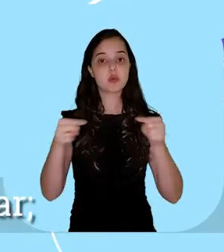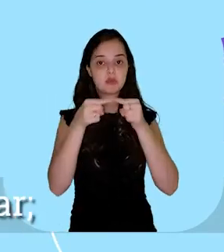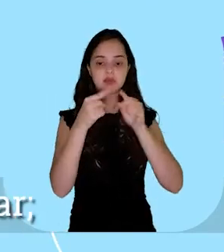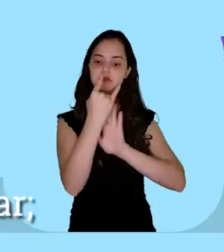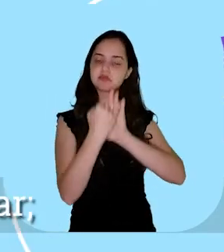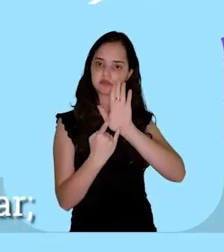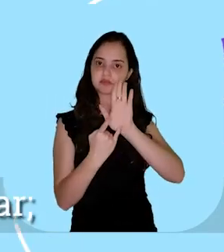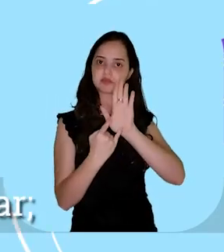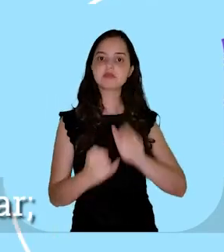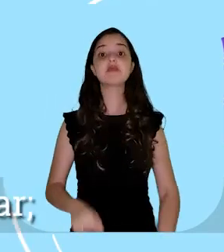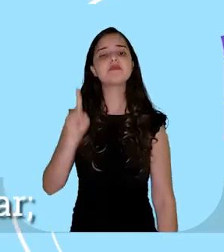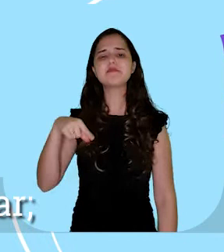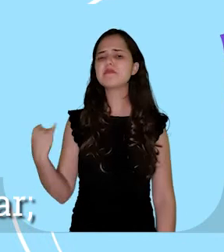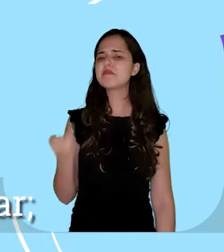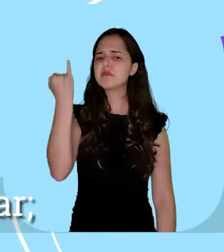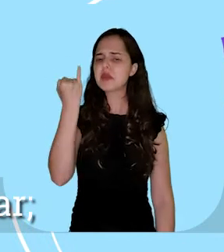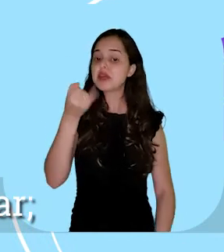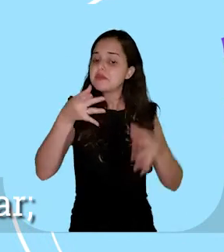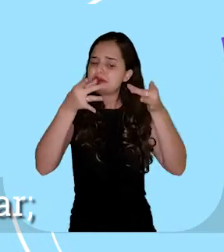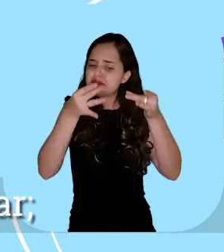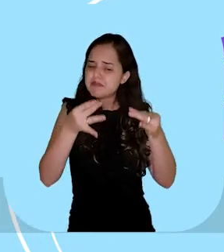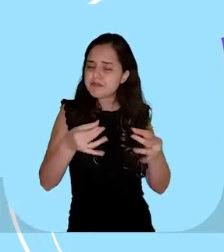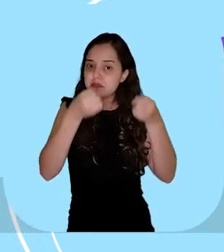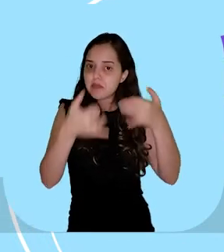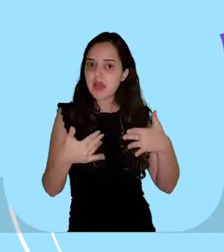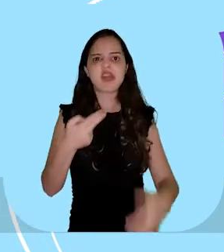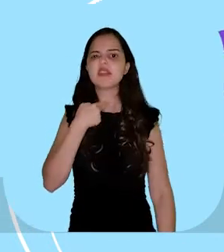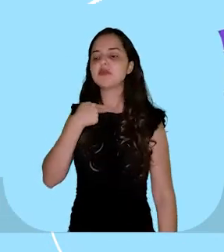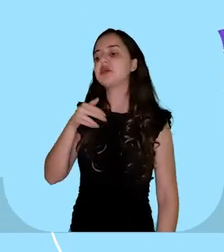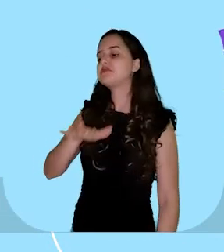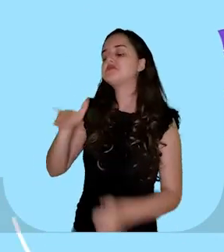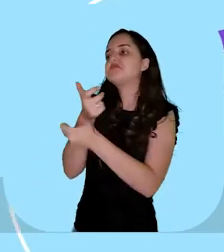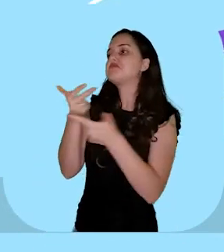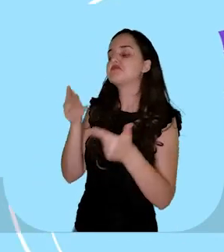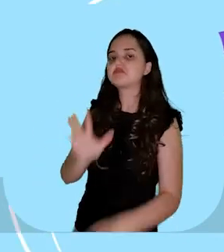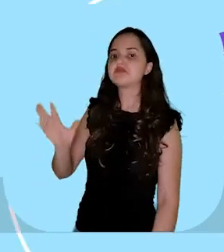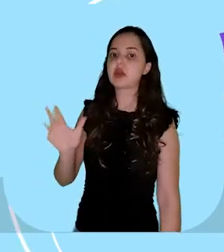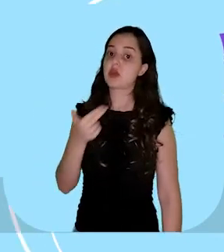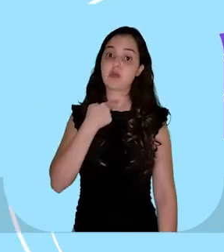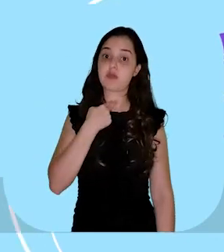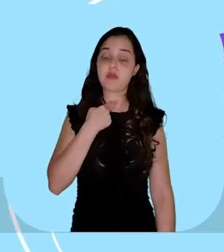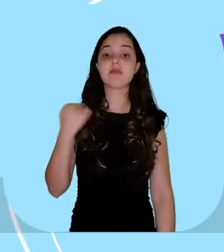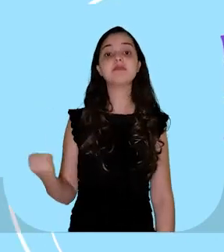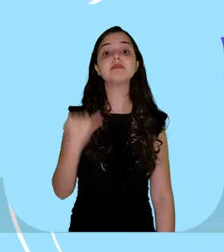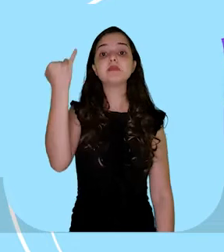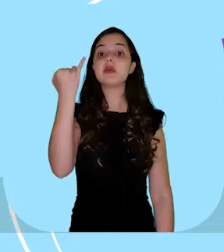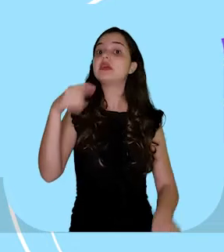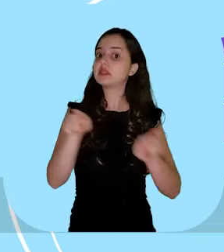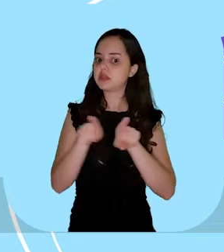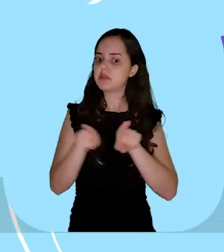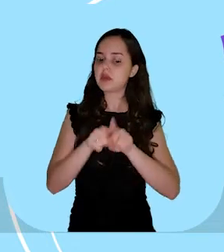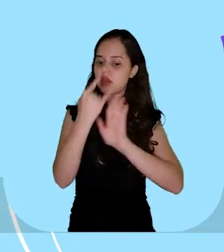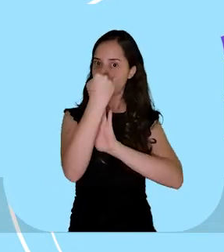finalidade do documento. Aqui é necessário especificar. Não pode ser para os devidos fins. É importante reforçar